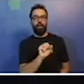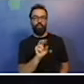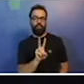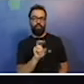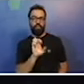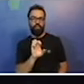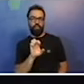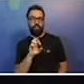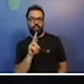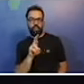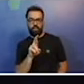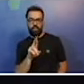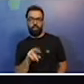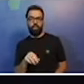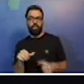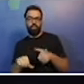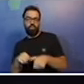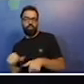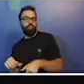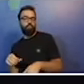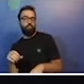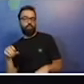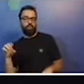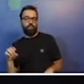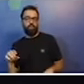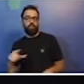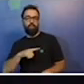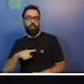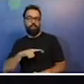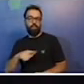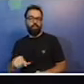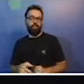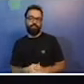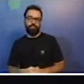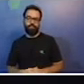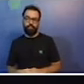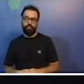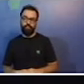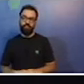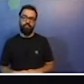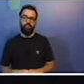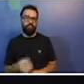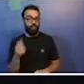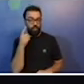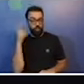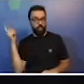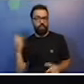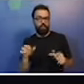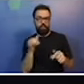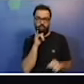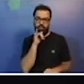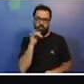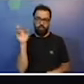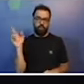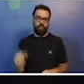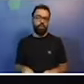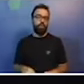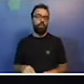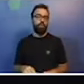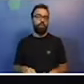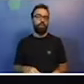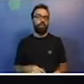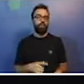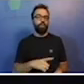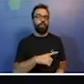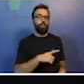usado somente na terceira pessoa do singular, por também ser impessoal. Olha lá, tinha, que é o verbo ter, muitas pessoas